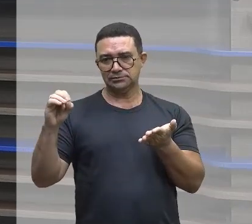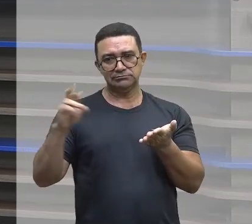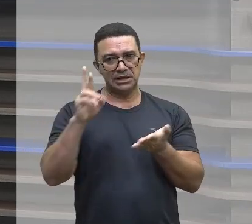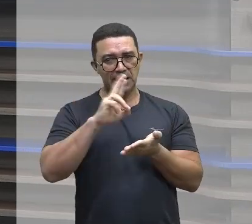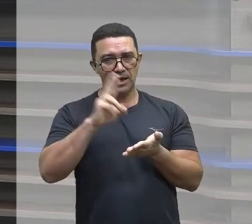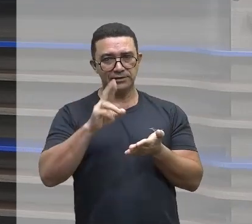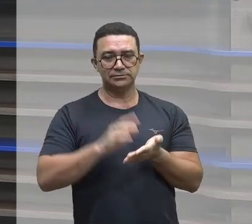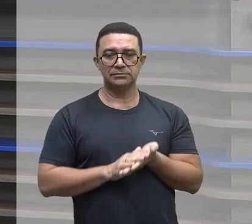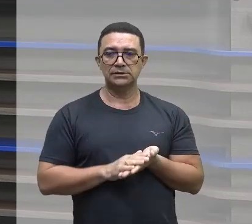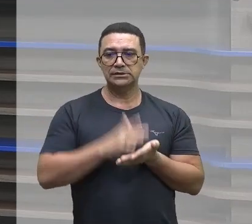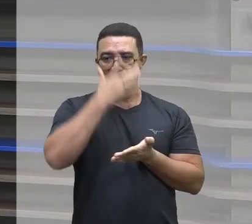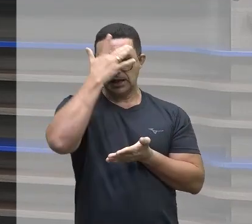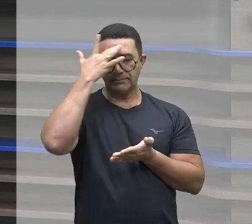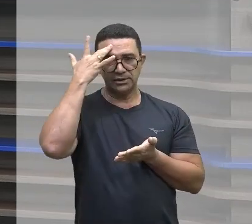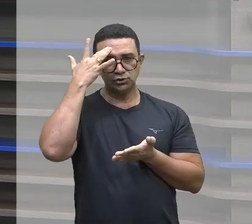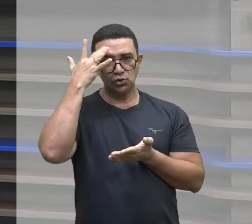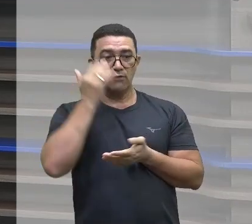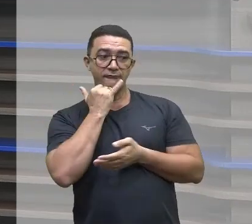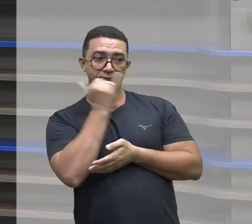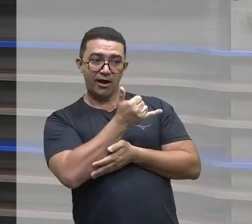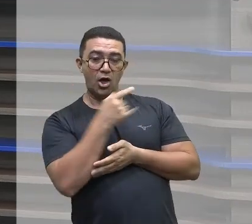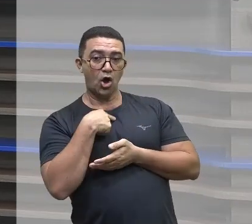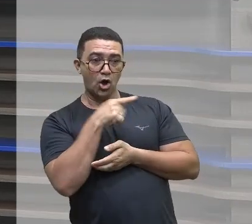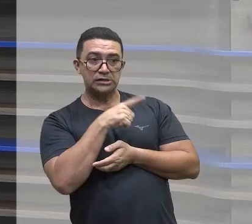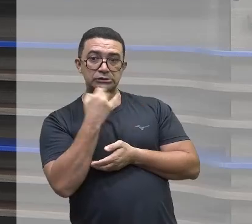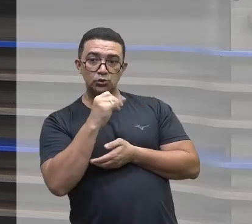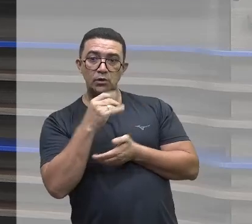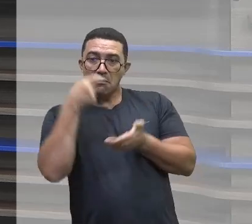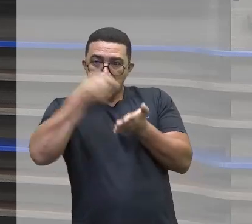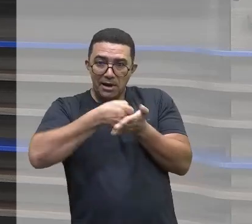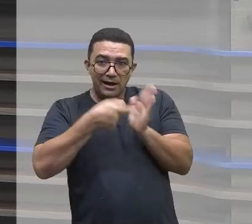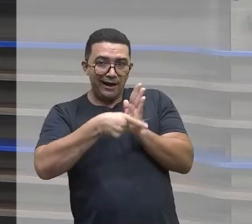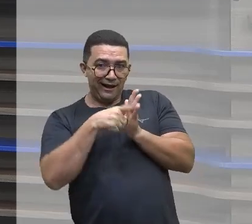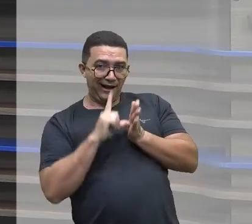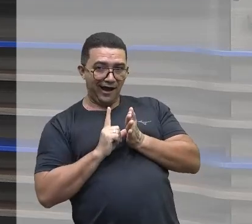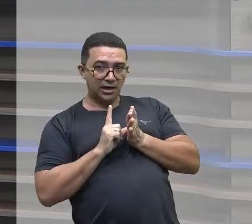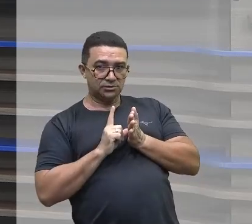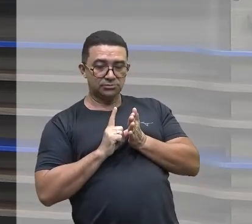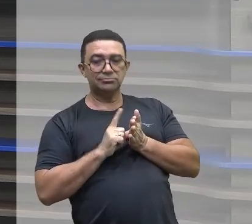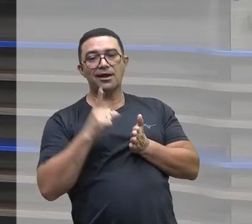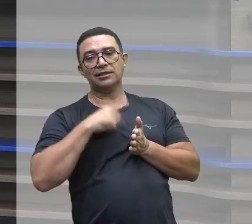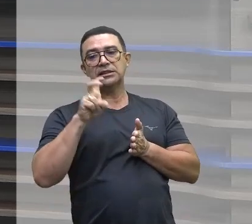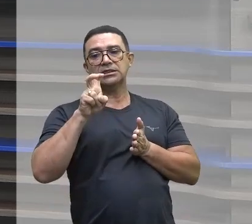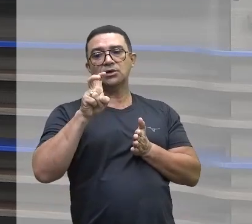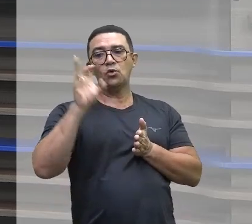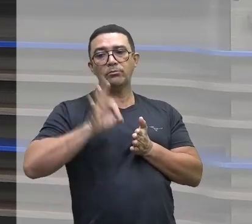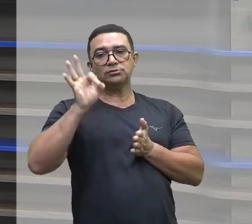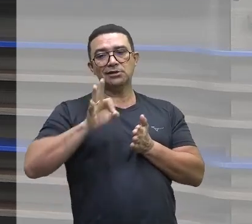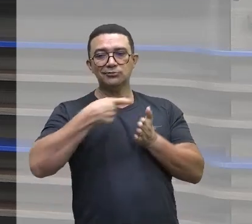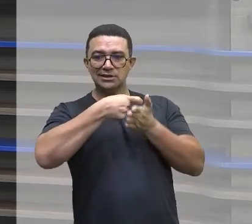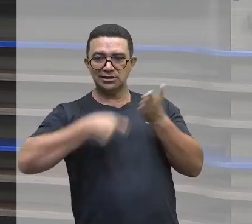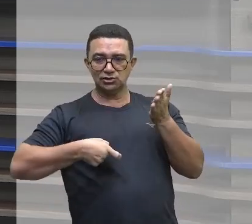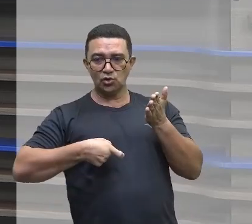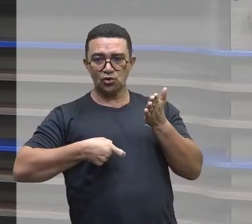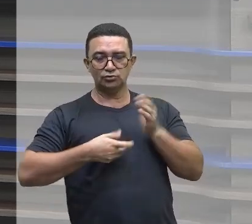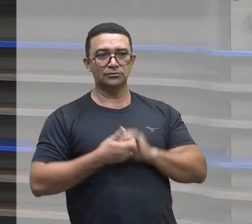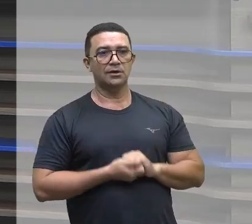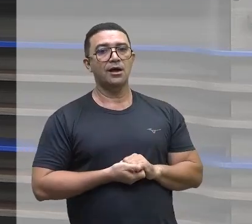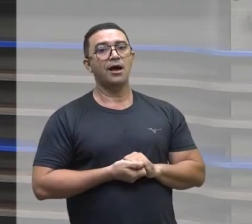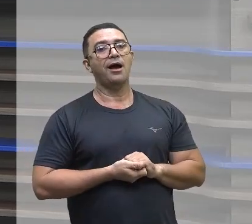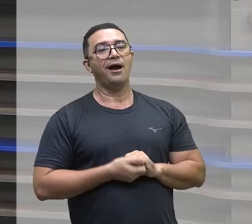para quem você está devendo informa que se você pagar adiantado, você ganha 5% de desconto, ou seja, ao invés de